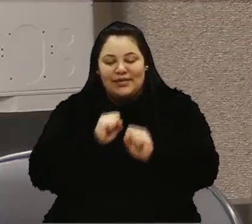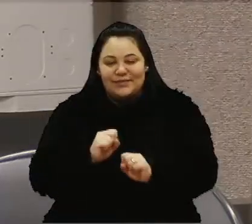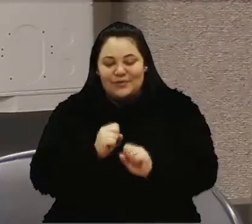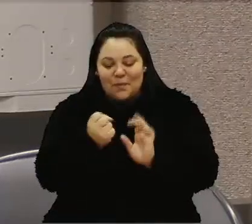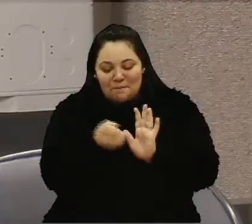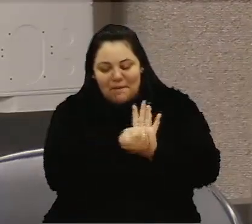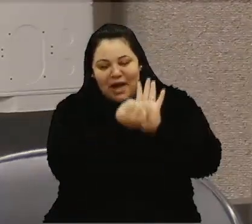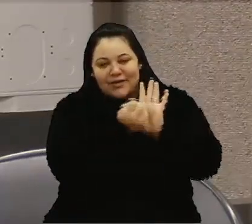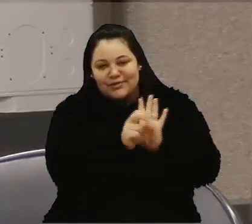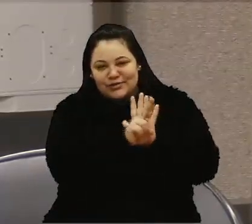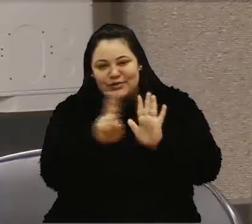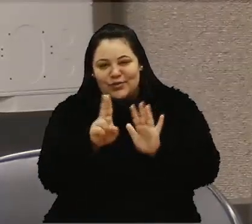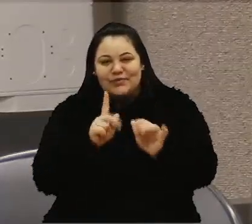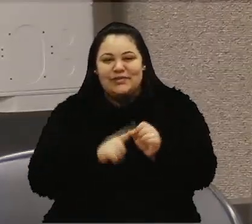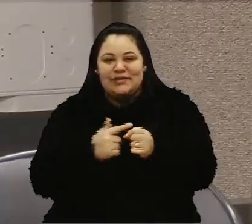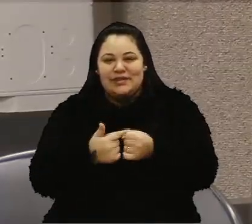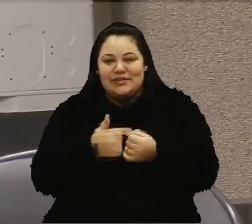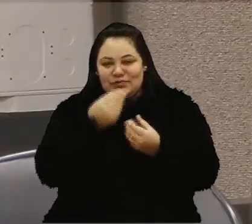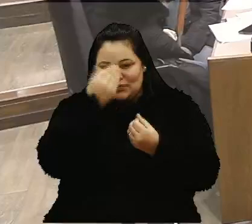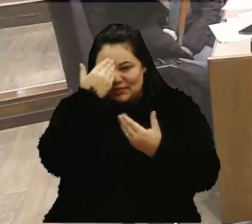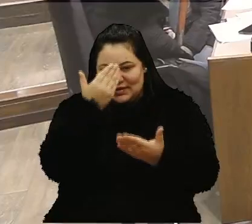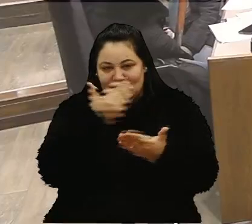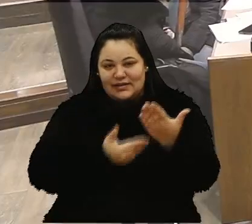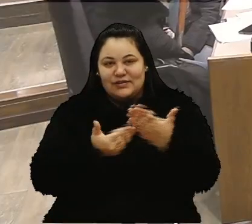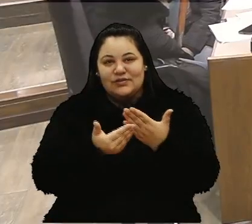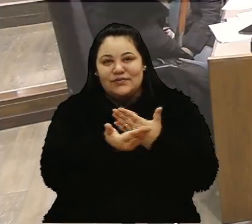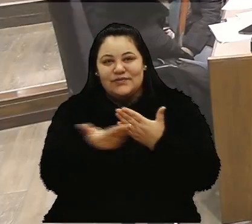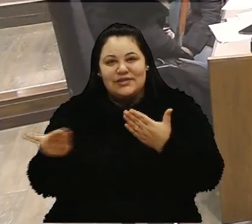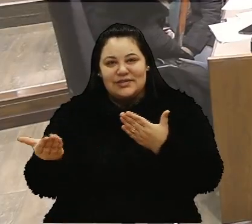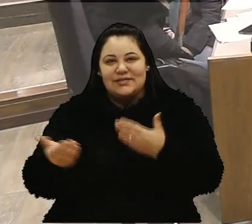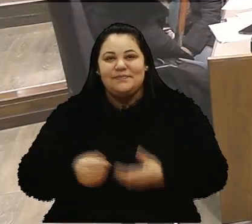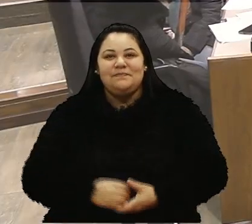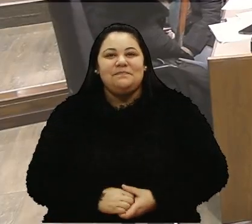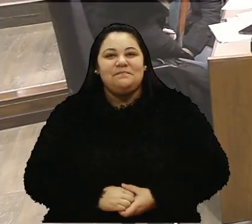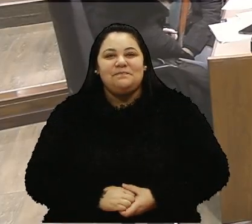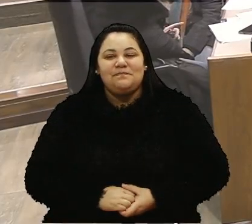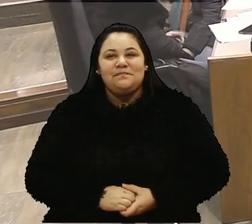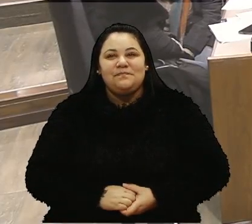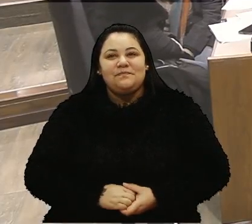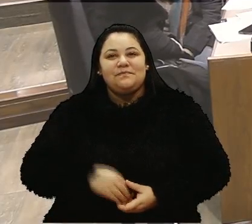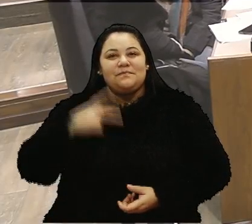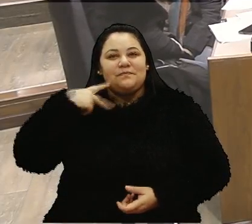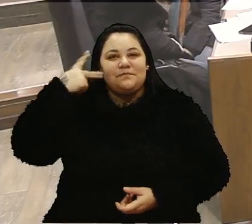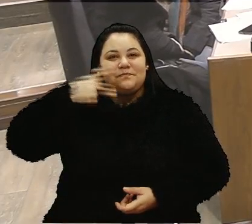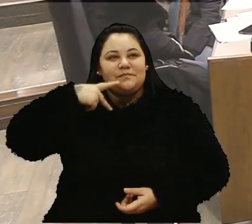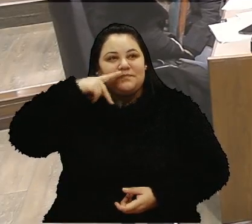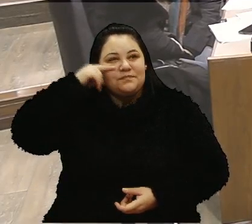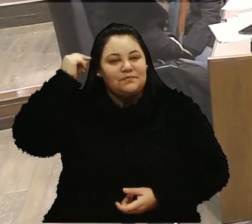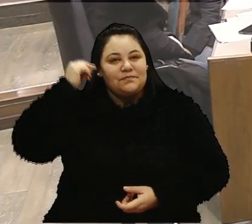Lori em nossa cidade. Muito obrigado a todos. Obrigado, vereador Aldonei Machado.